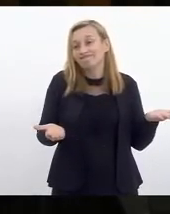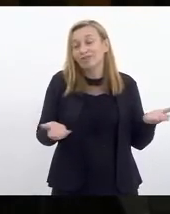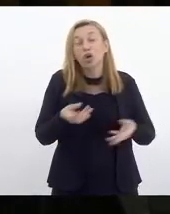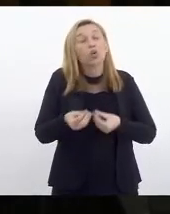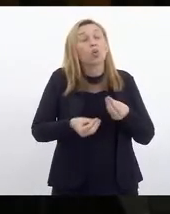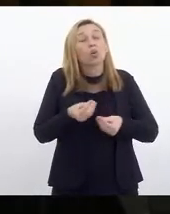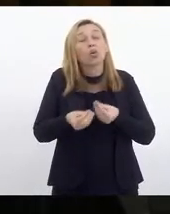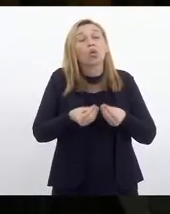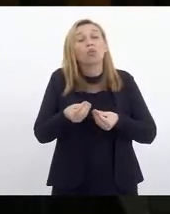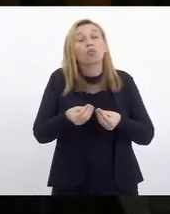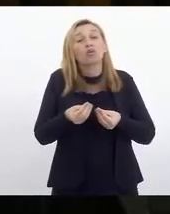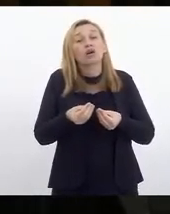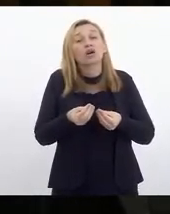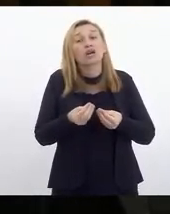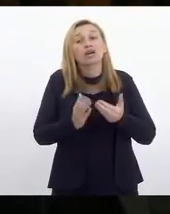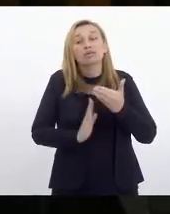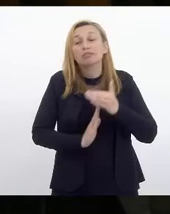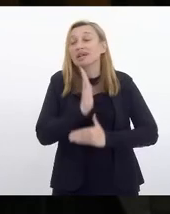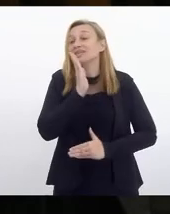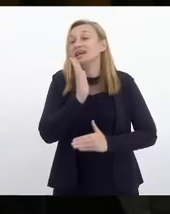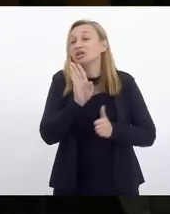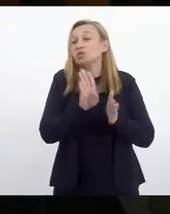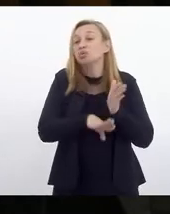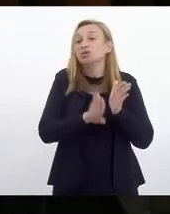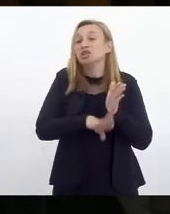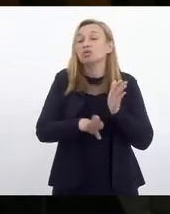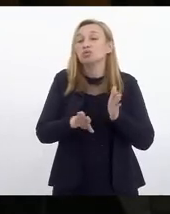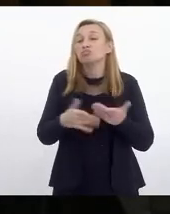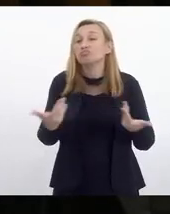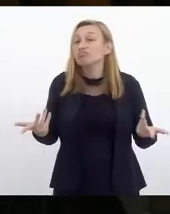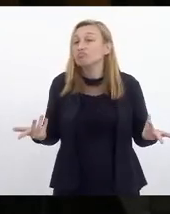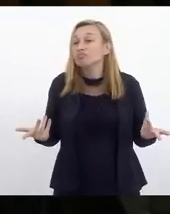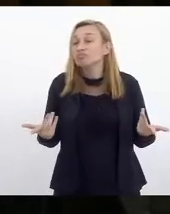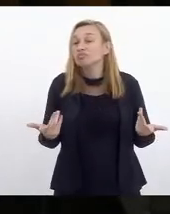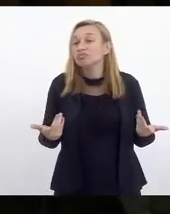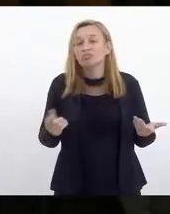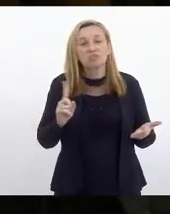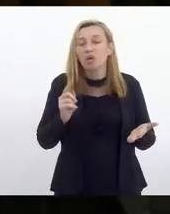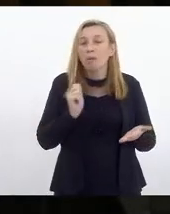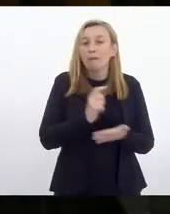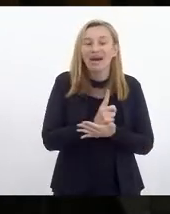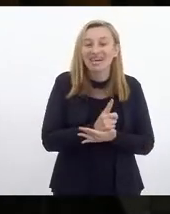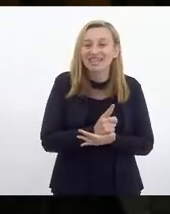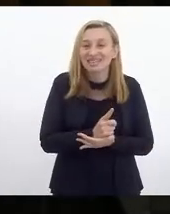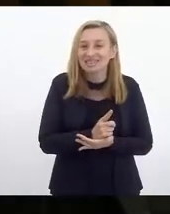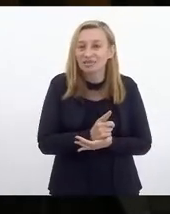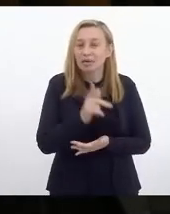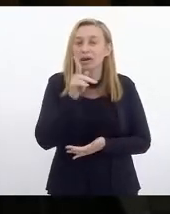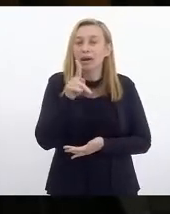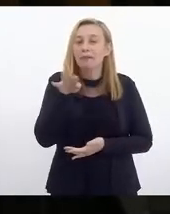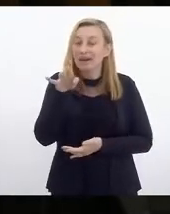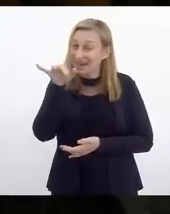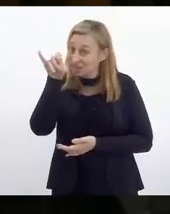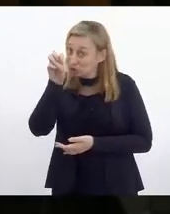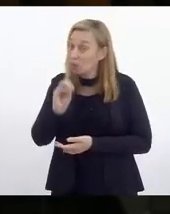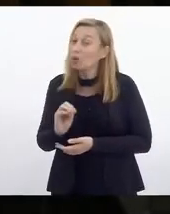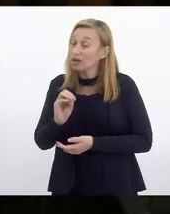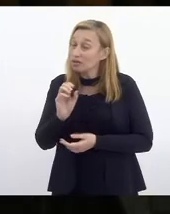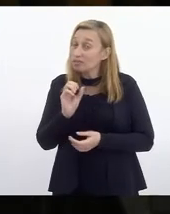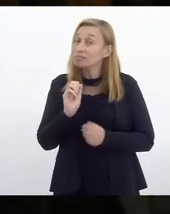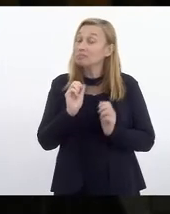é que querem furar o teto de gasto? Não pagando o montante de precatório que deveriam estar pagando esse